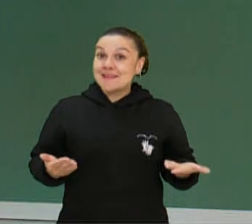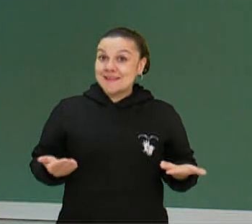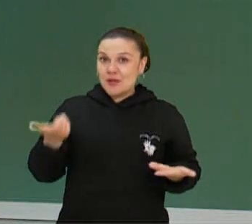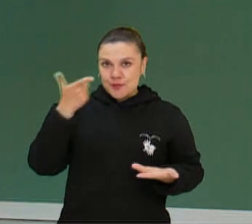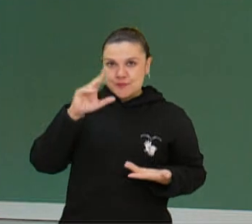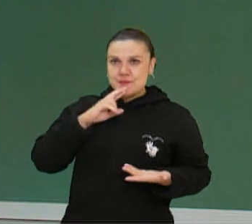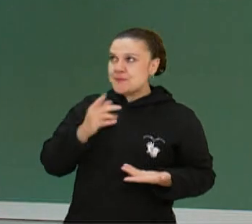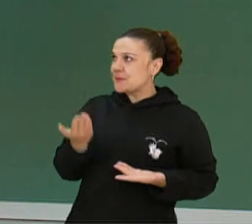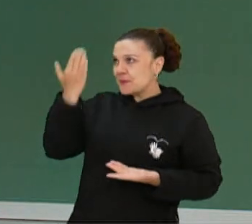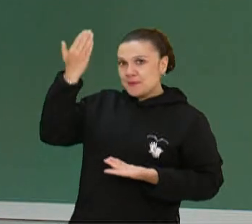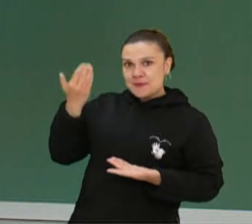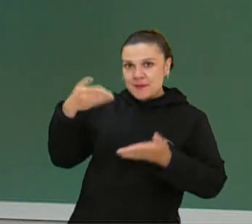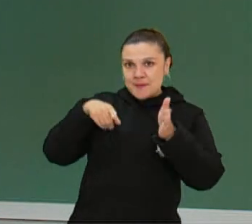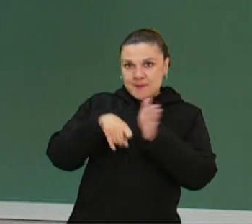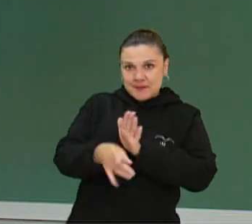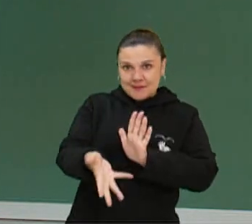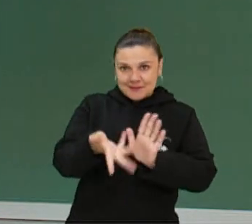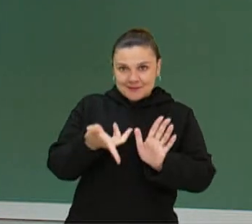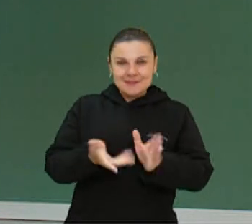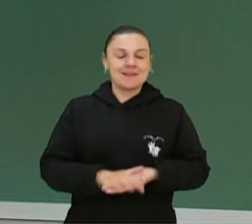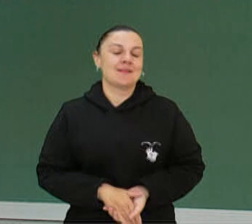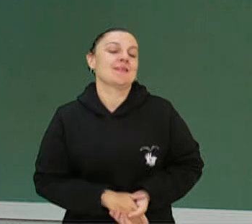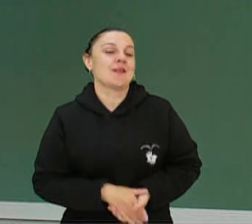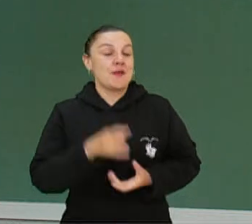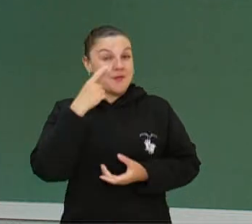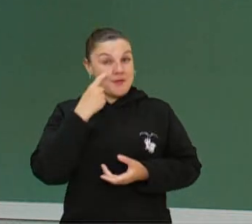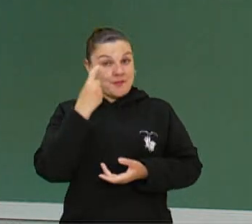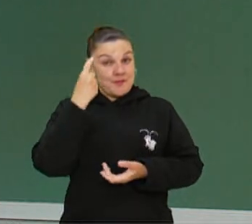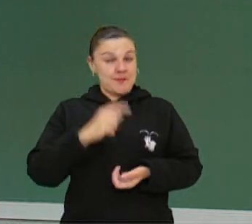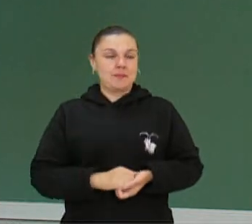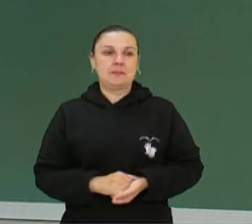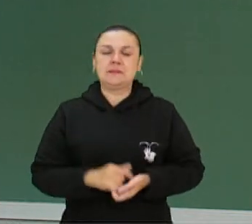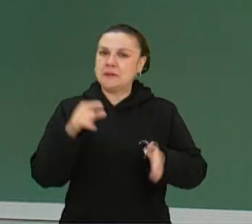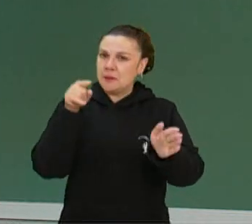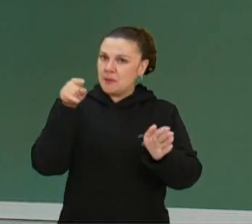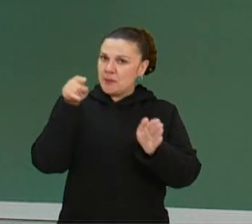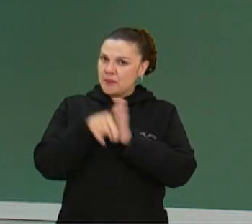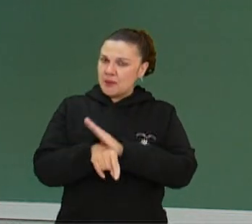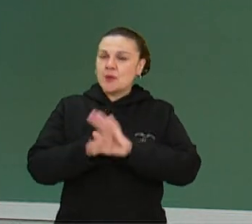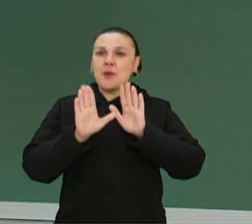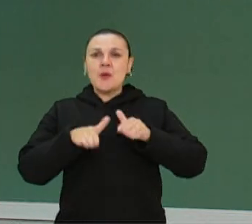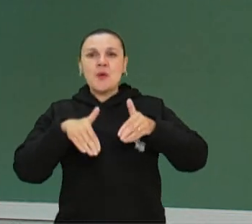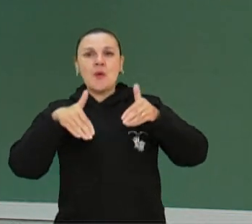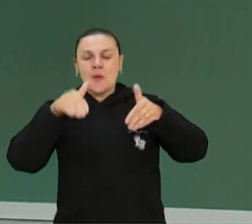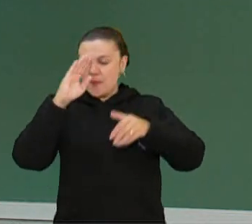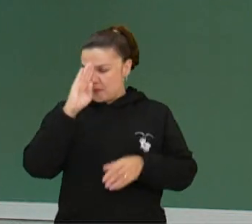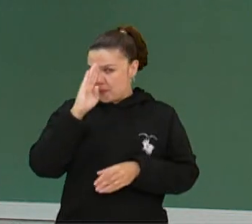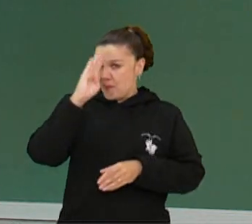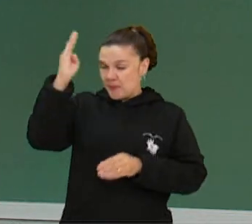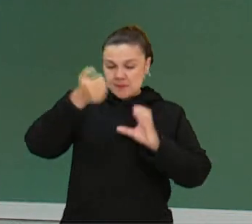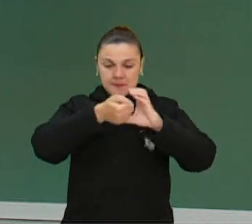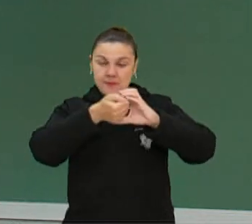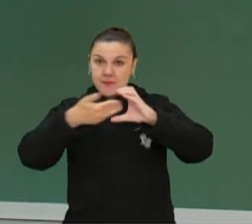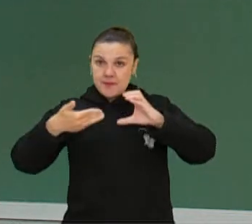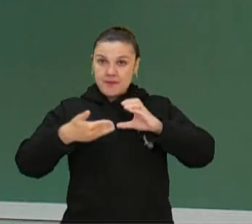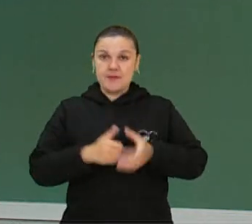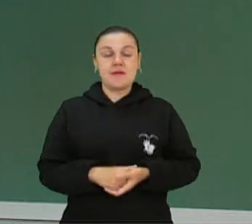Então, galerinha, conseguiram responder o nosso quiz? Vamos analisar lá? Ele está perguntando qual é a principal